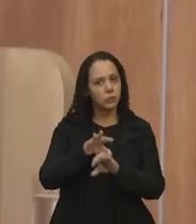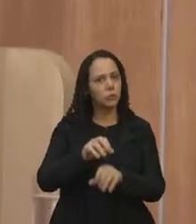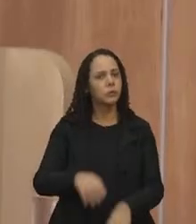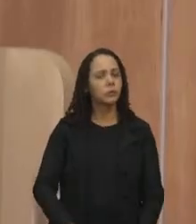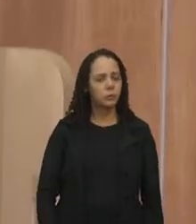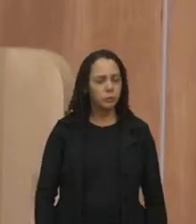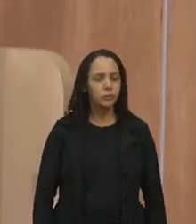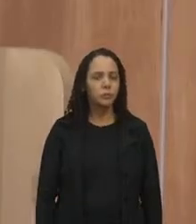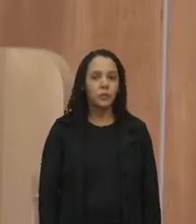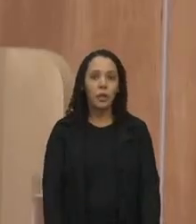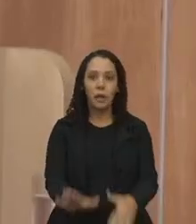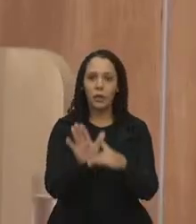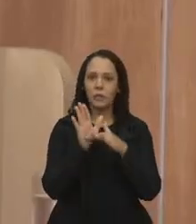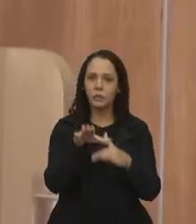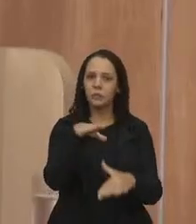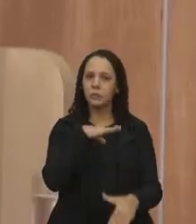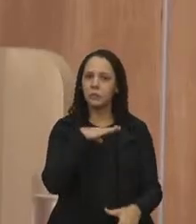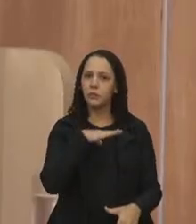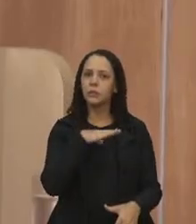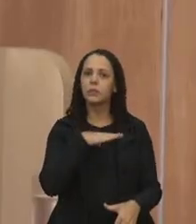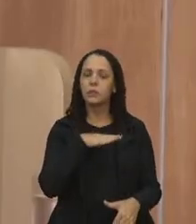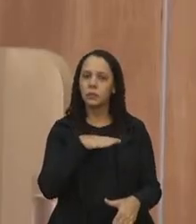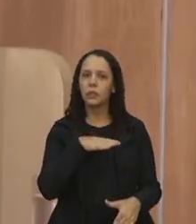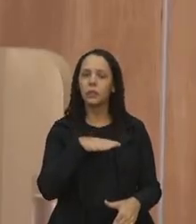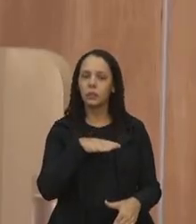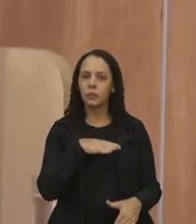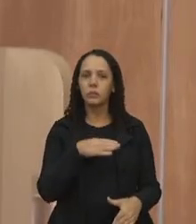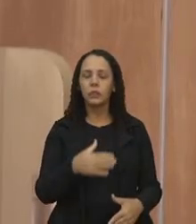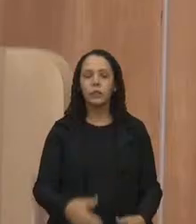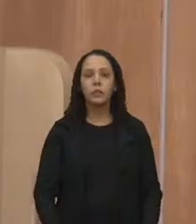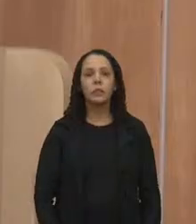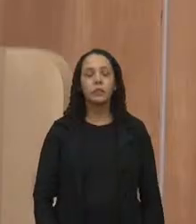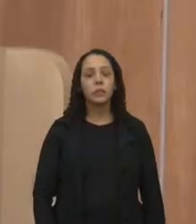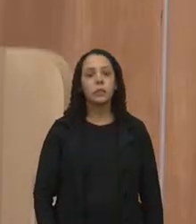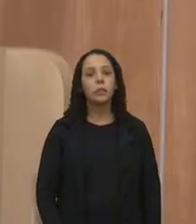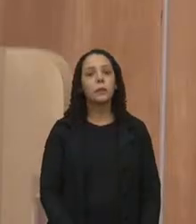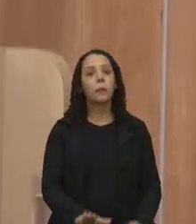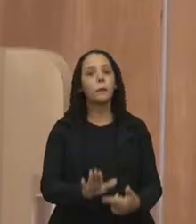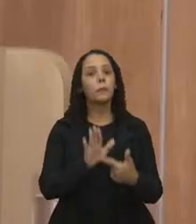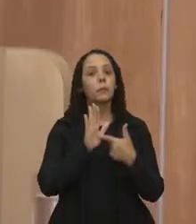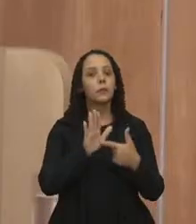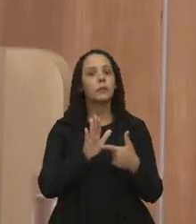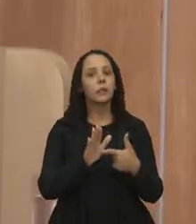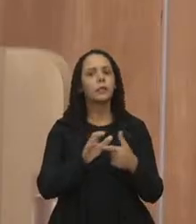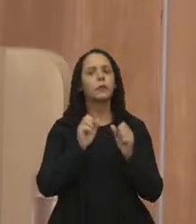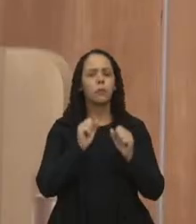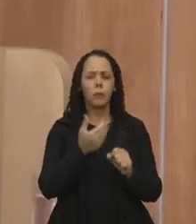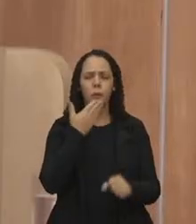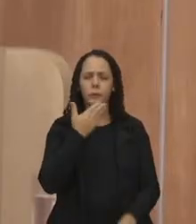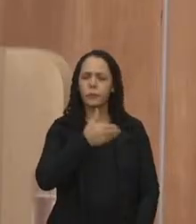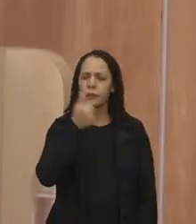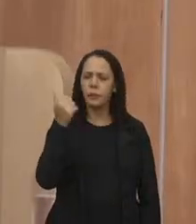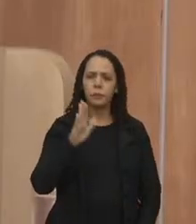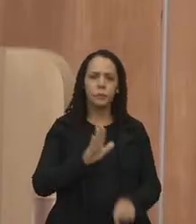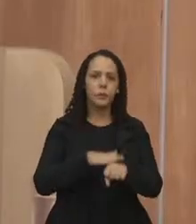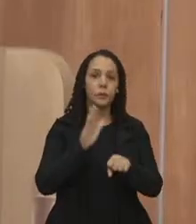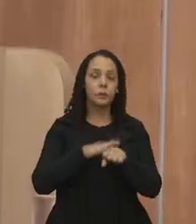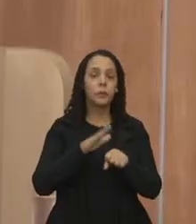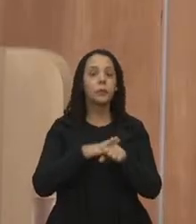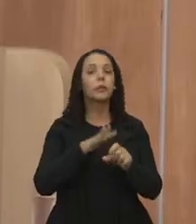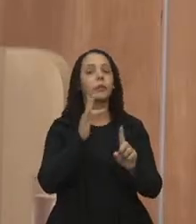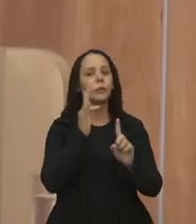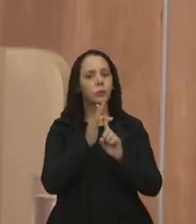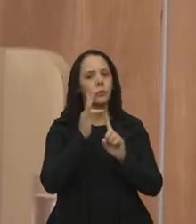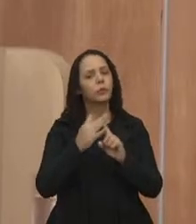isso engrandece a nossa cidade, mostra o quanto a gente pode ser melhor a cada dia, e o Instituto é uma grande ferramenta disso,